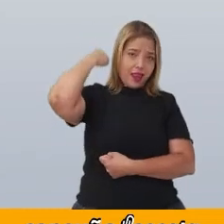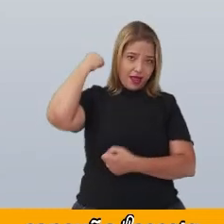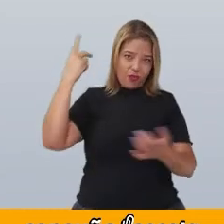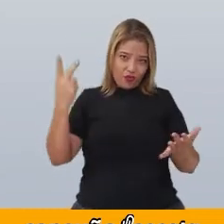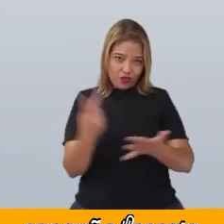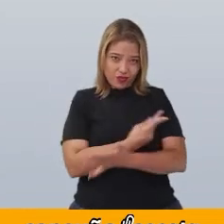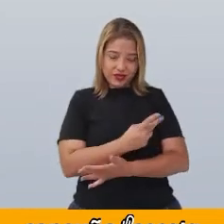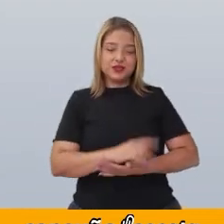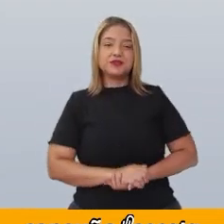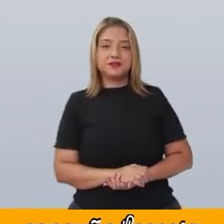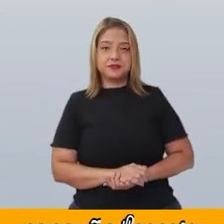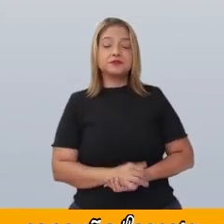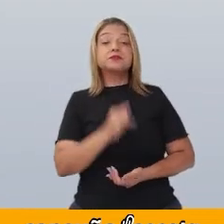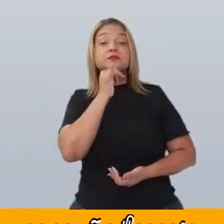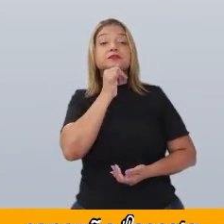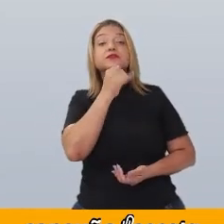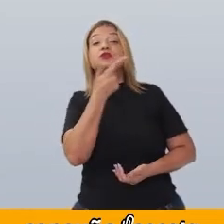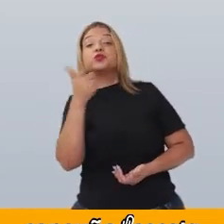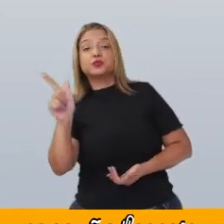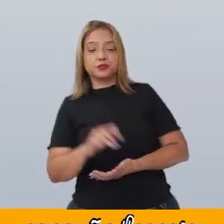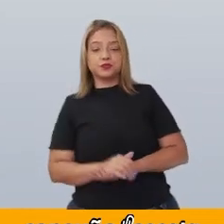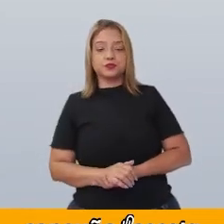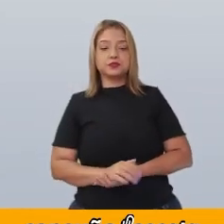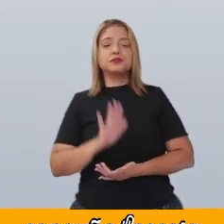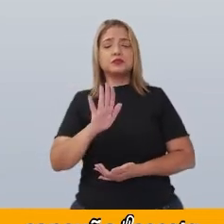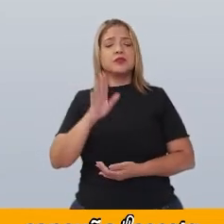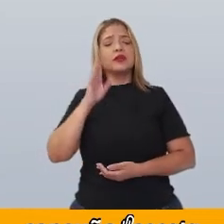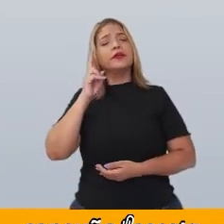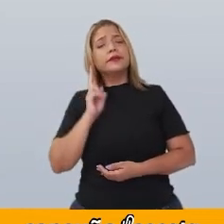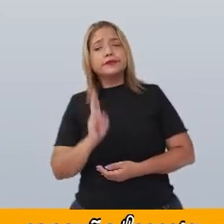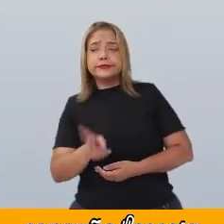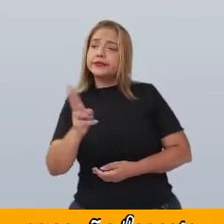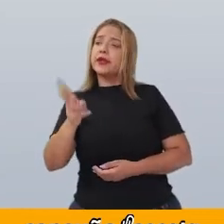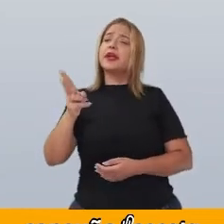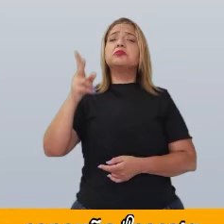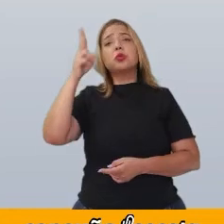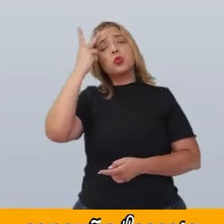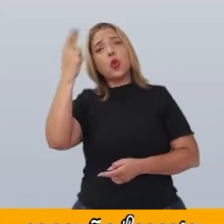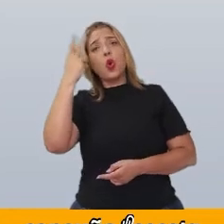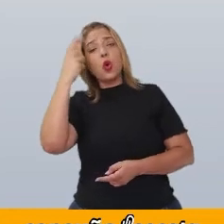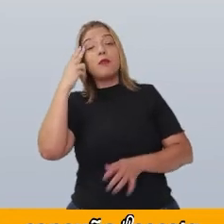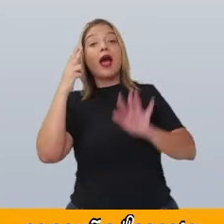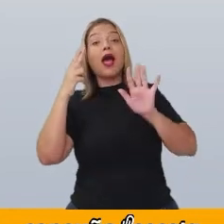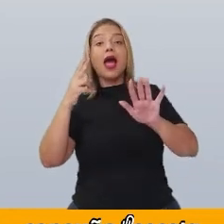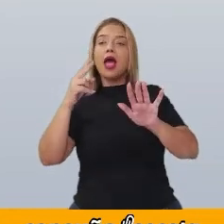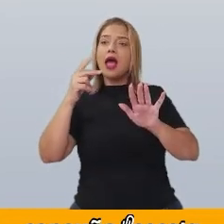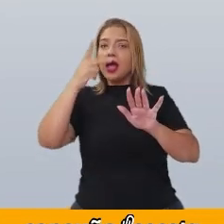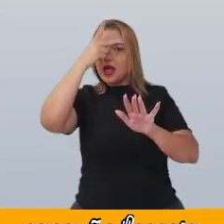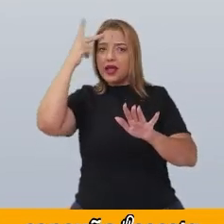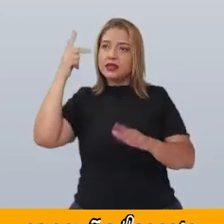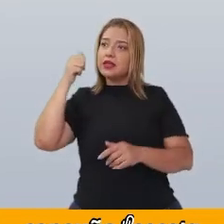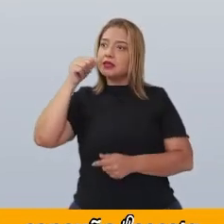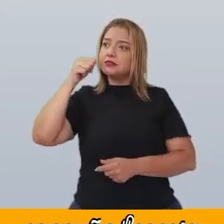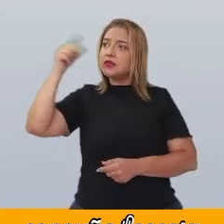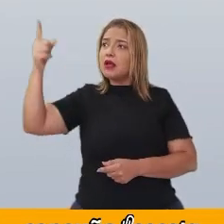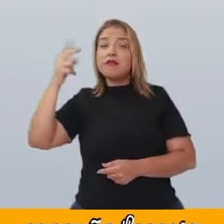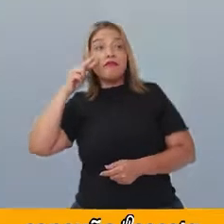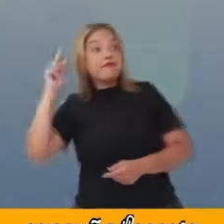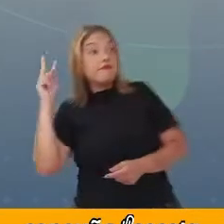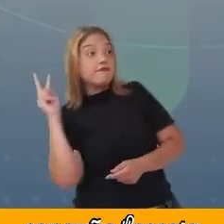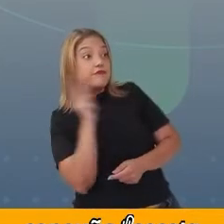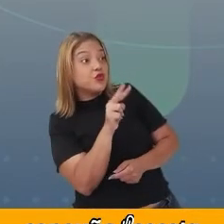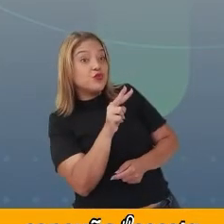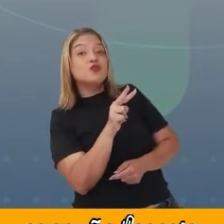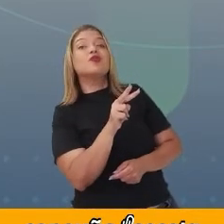exemplo. As coisas foram assim até o dia em que a ninfa Eco o viu. Ou seja, ali no